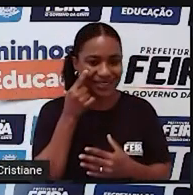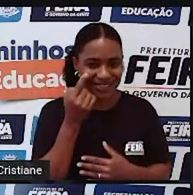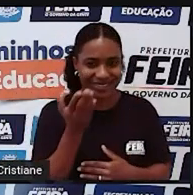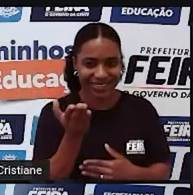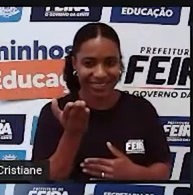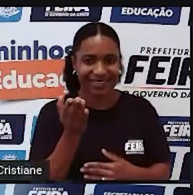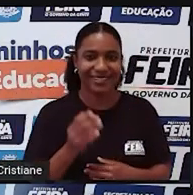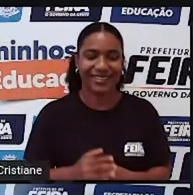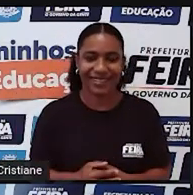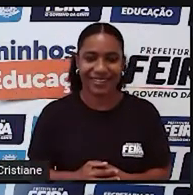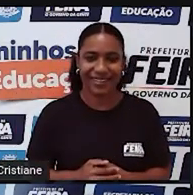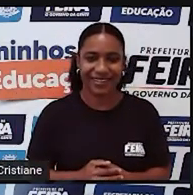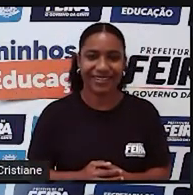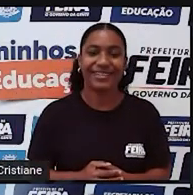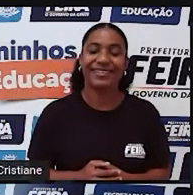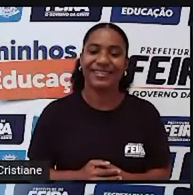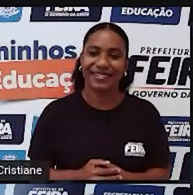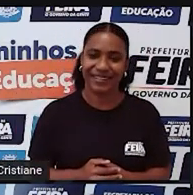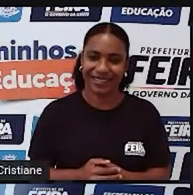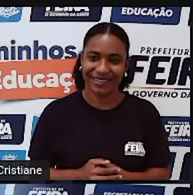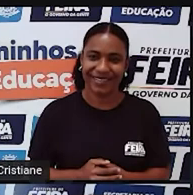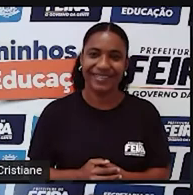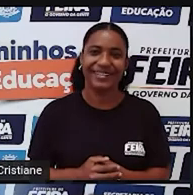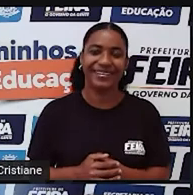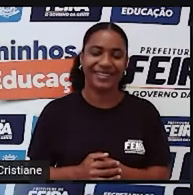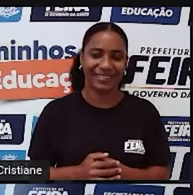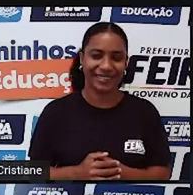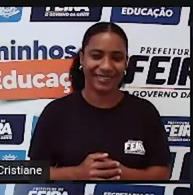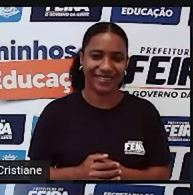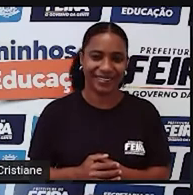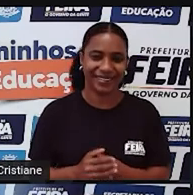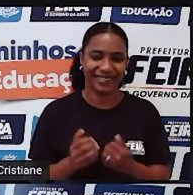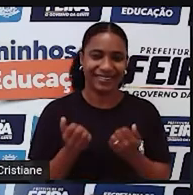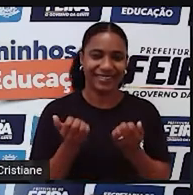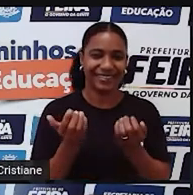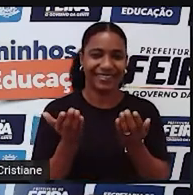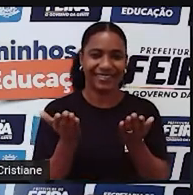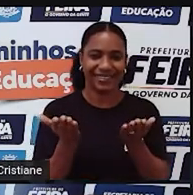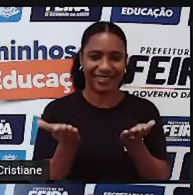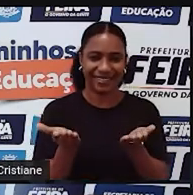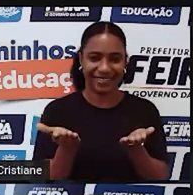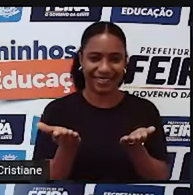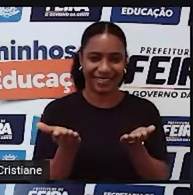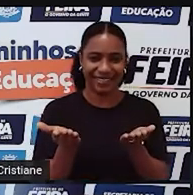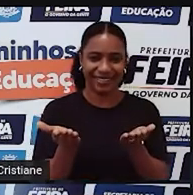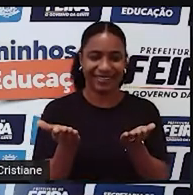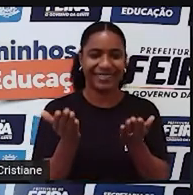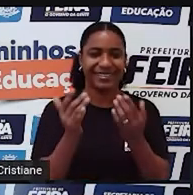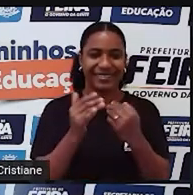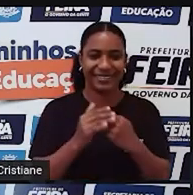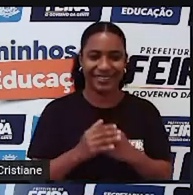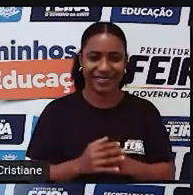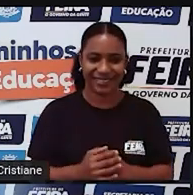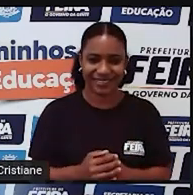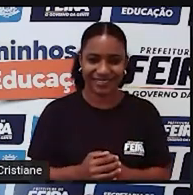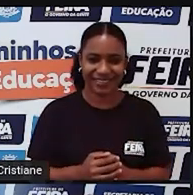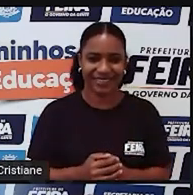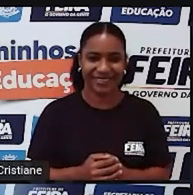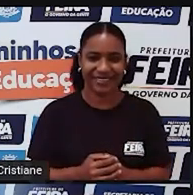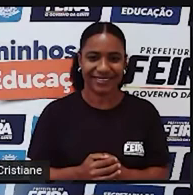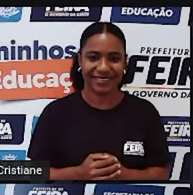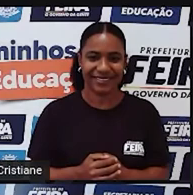Hello, hi, bye, nice to meet you. How are you? Good